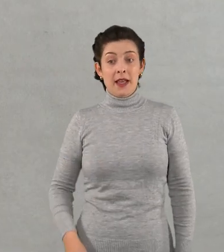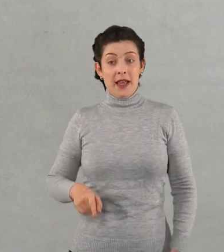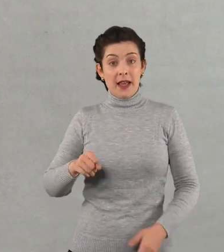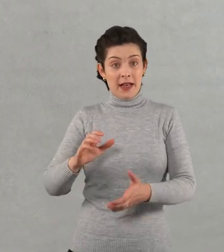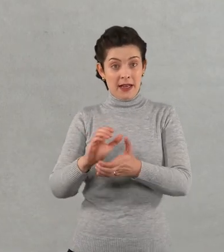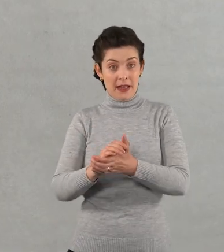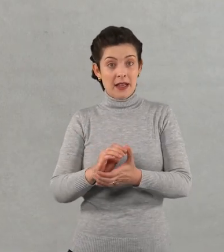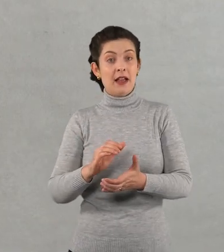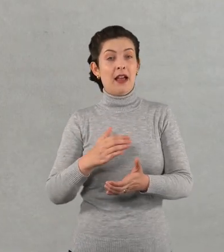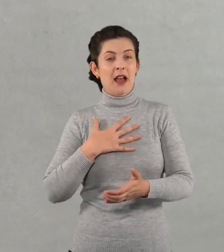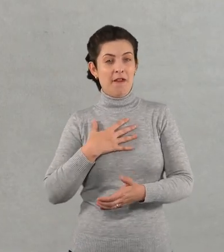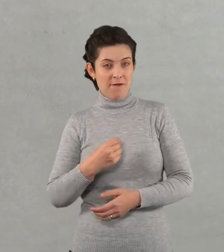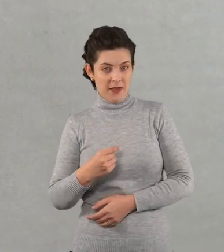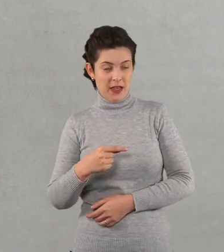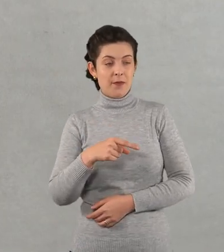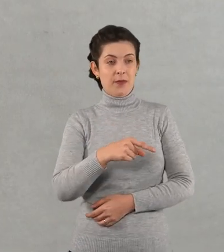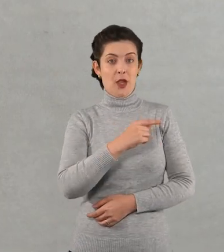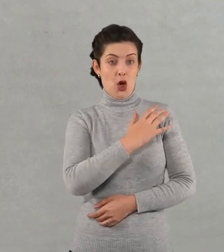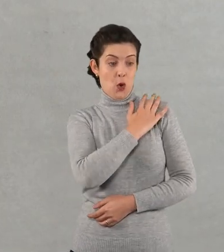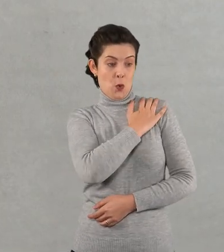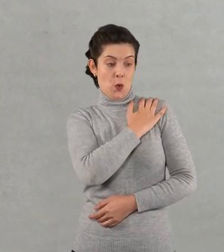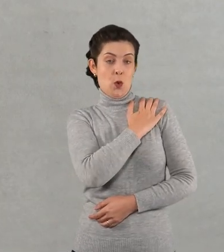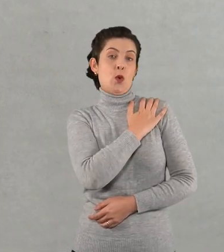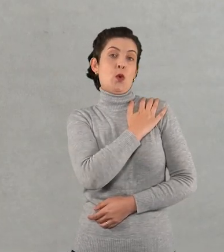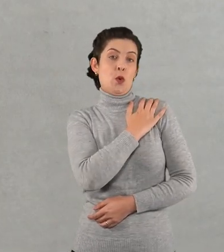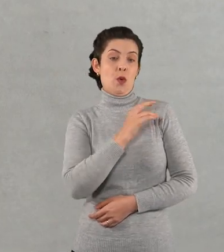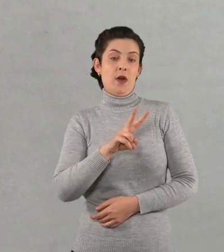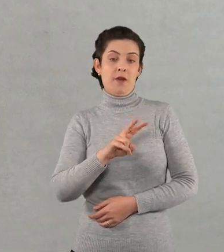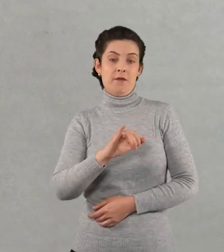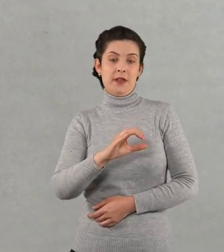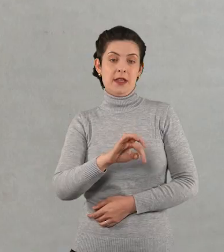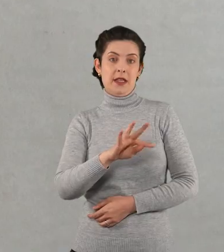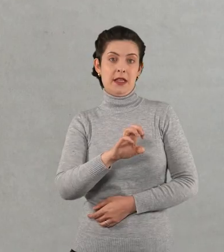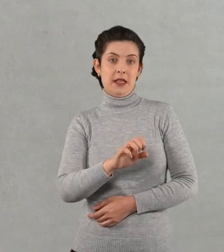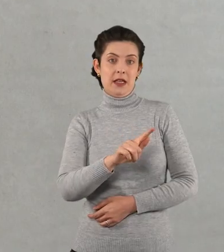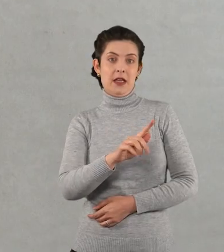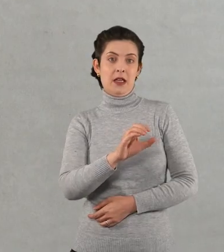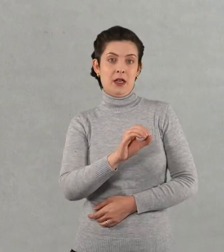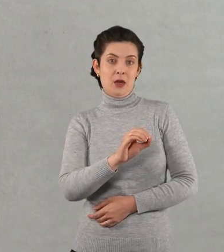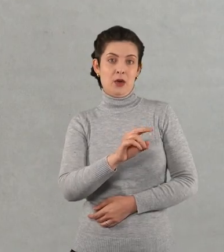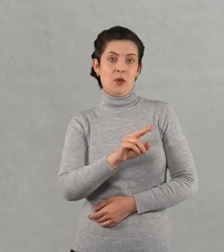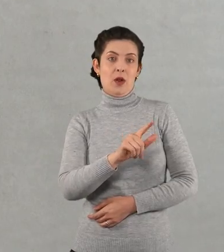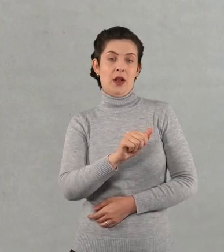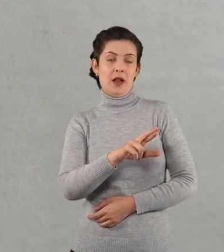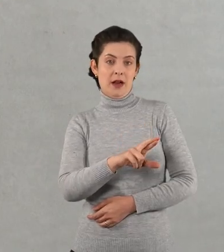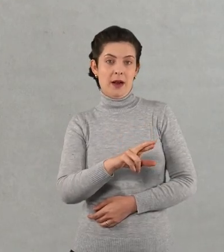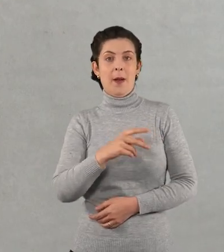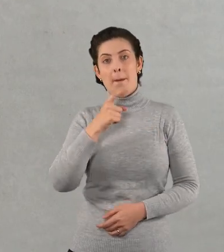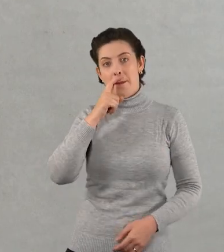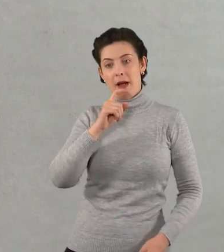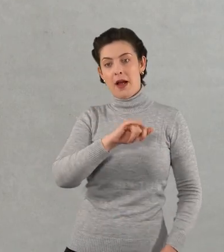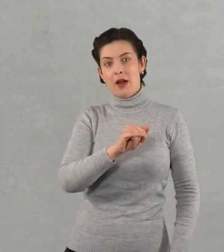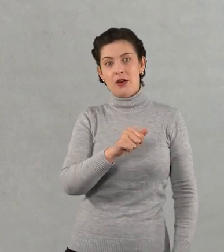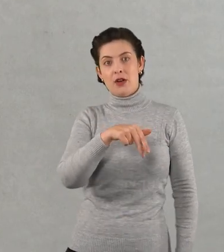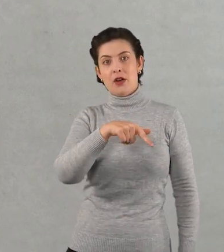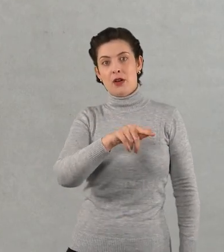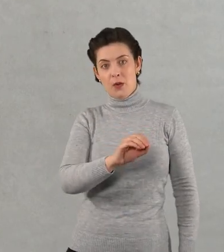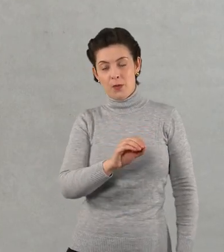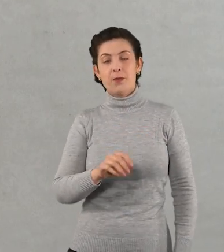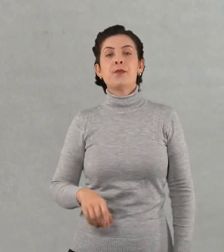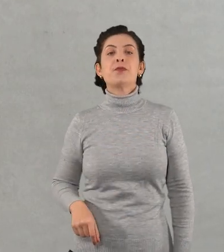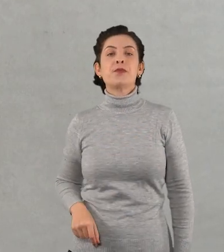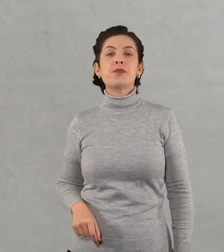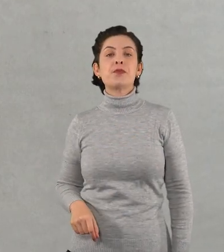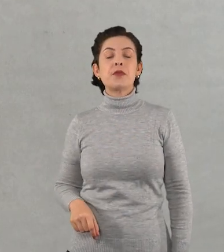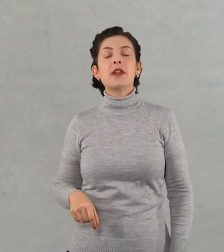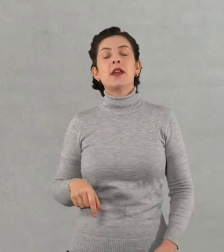que... Ele casado com a filha do coronel Vicente Goulart, o pai do Jango, né? O pai da